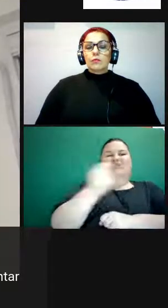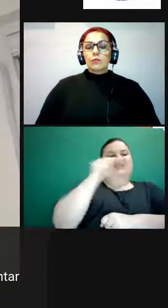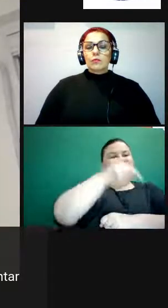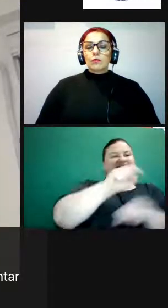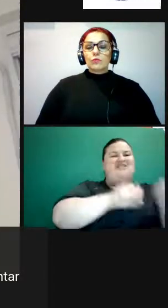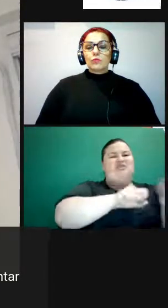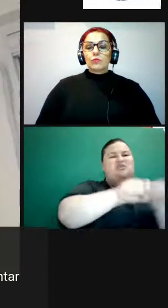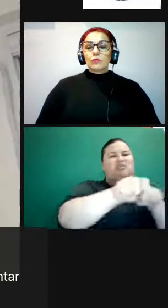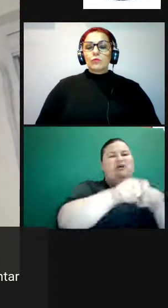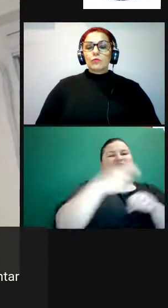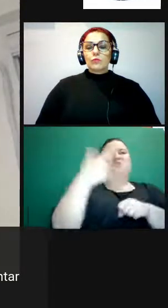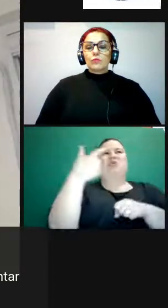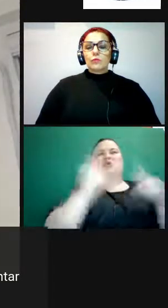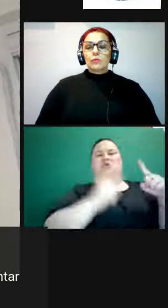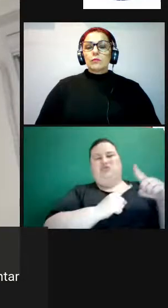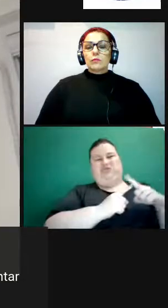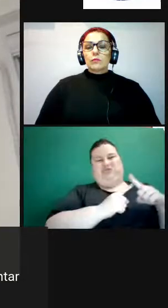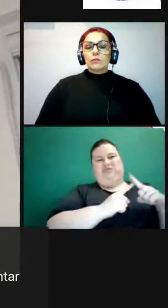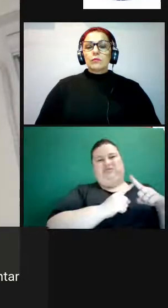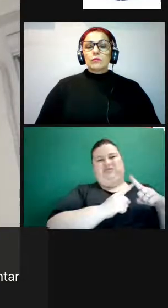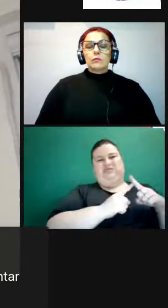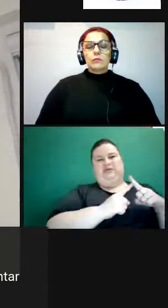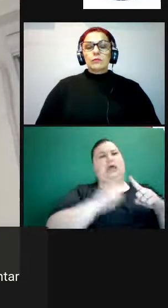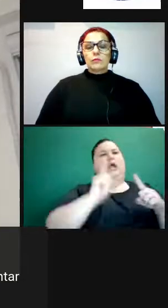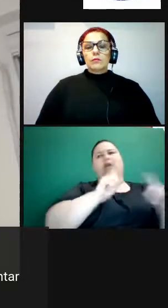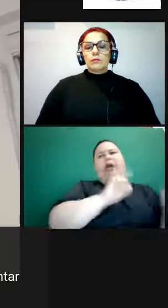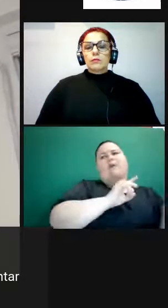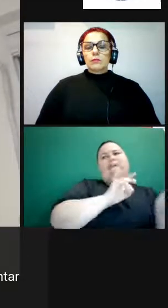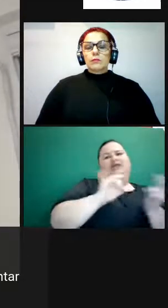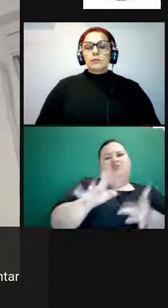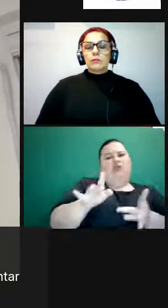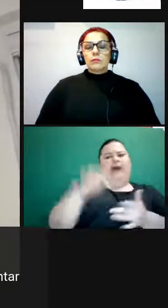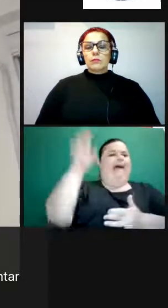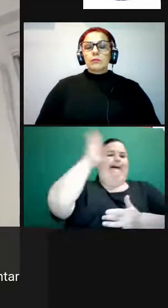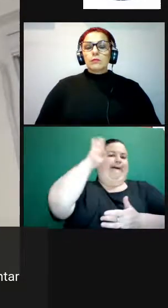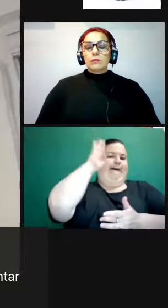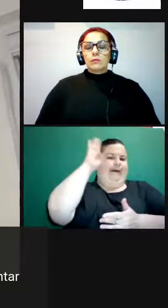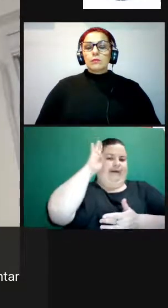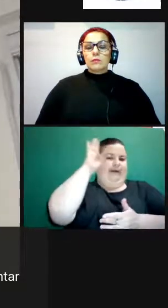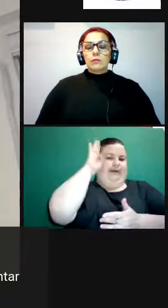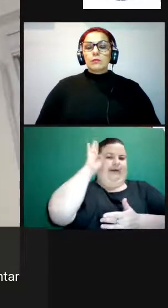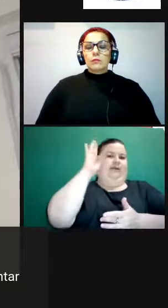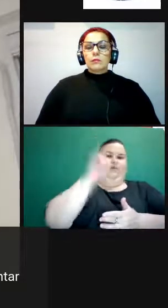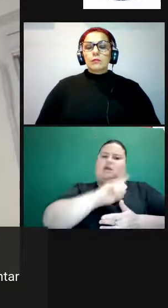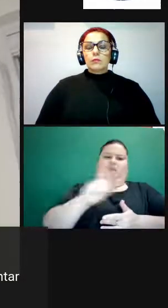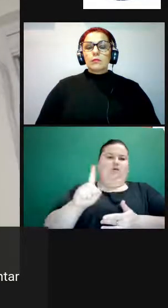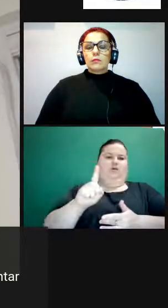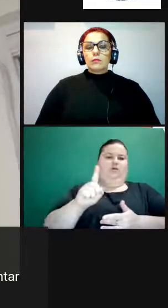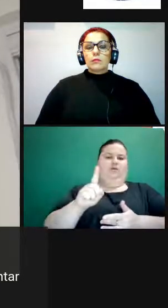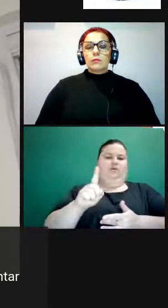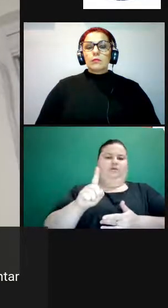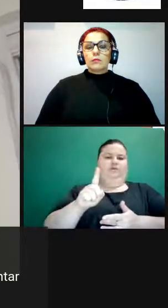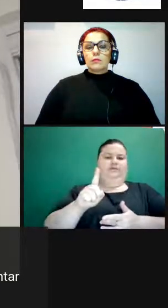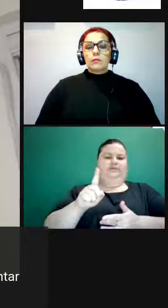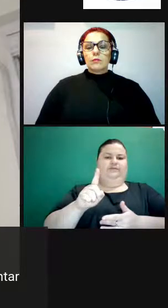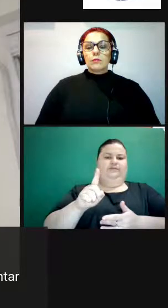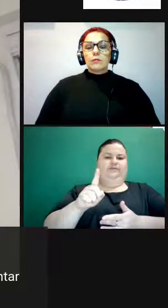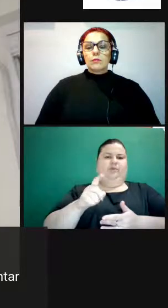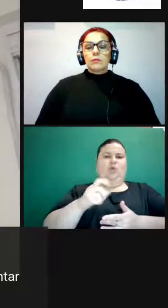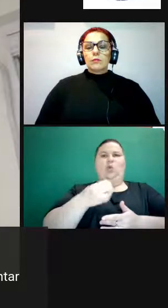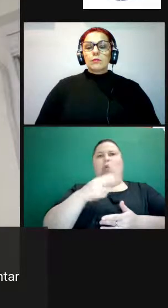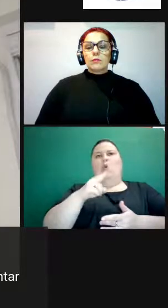obviamente eu não quero dizer assim que a gente tem que abandonar a academia ou abandonar a carreira acadêmica ou deixar de